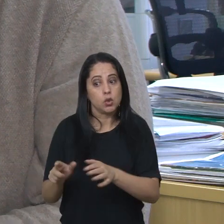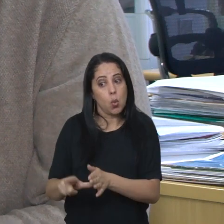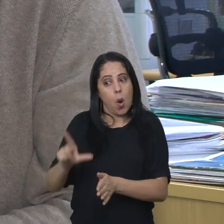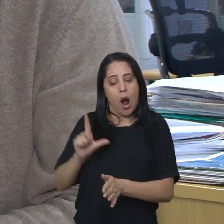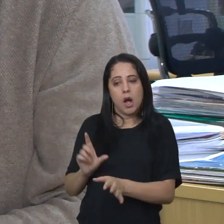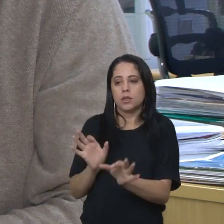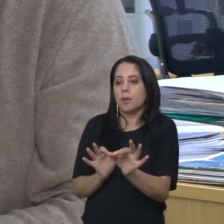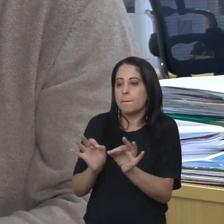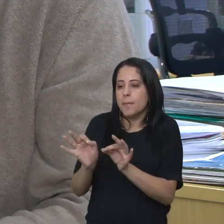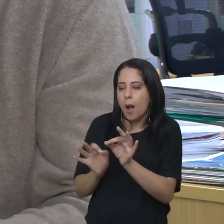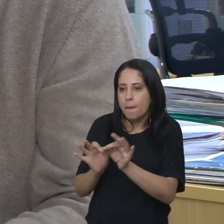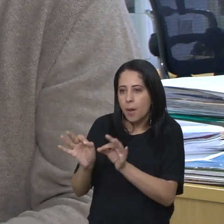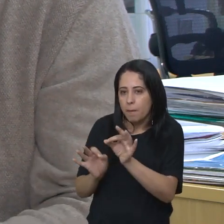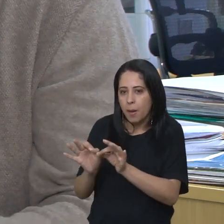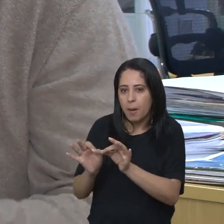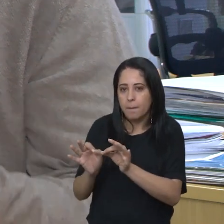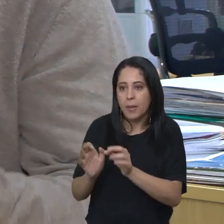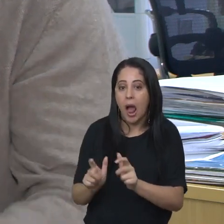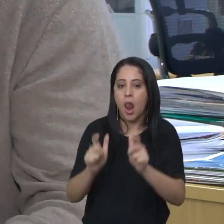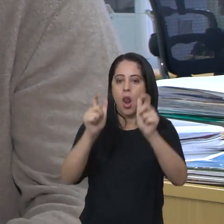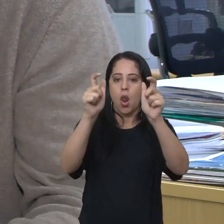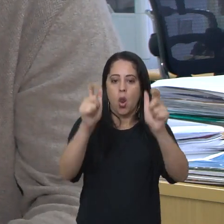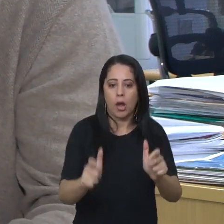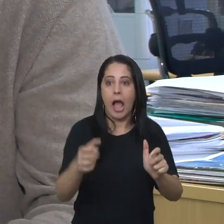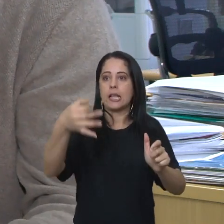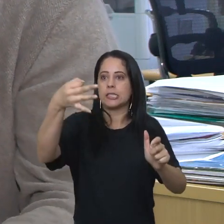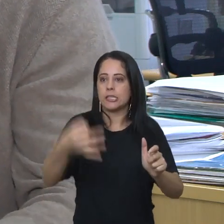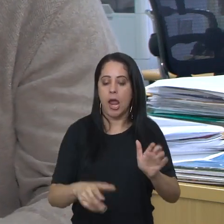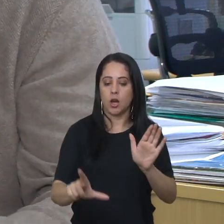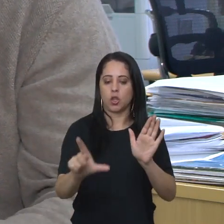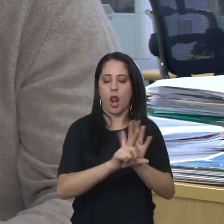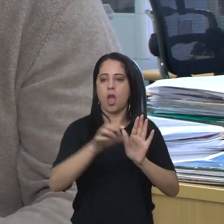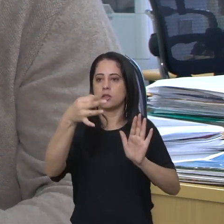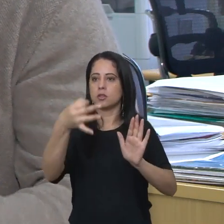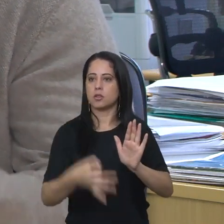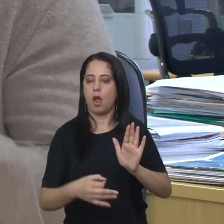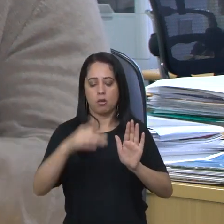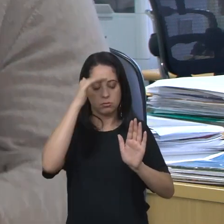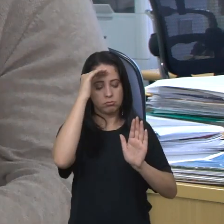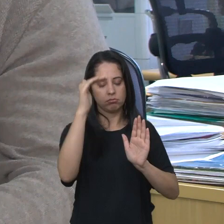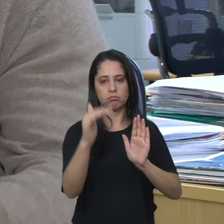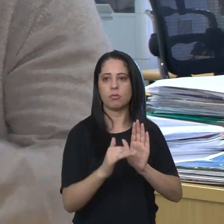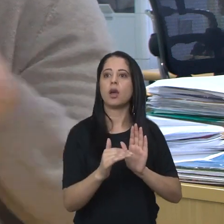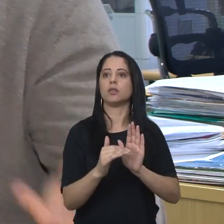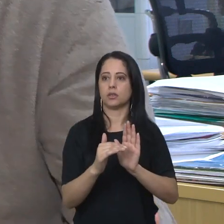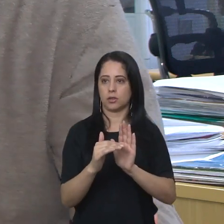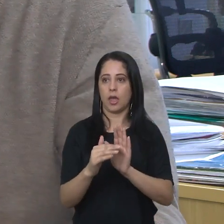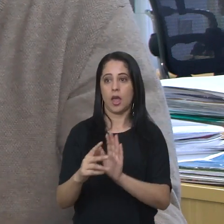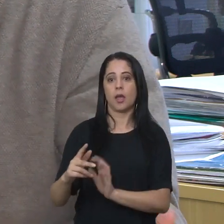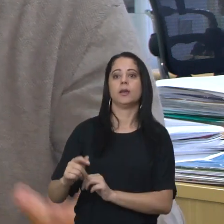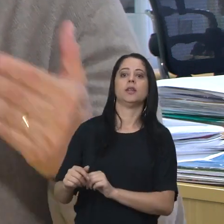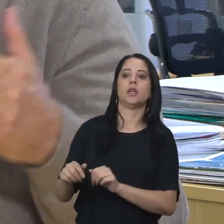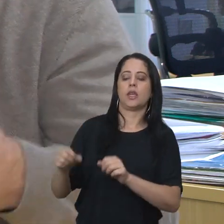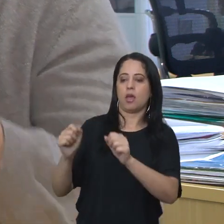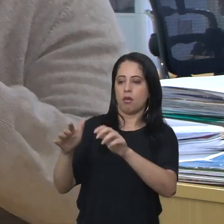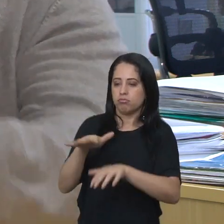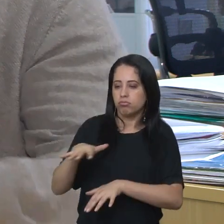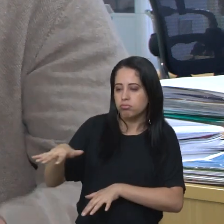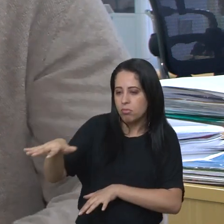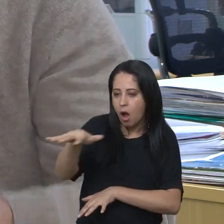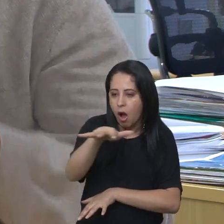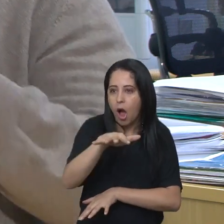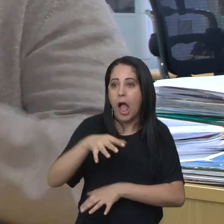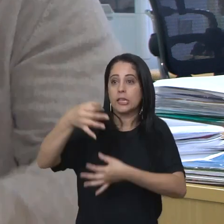planejamento de cidade, é preciso ofertar áreas que são áreas legais, constituídas, onde o